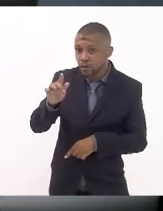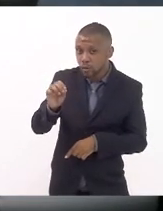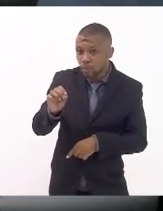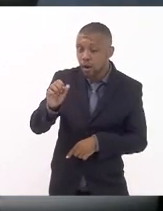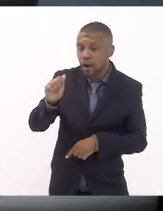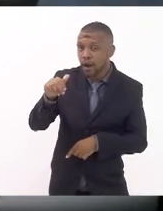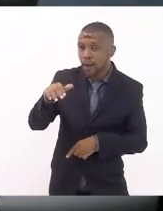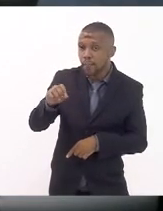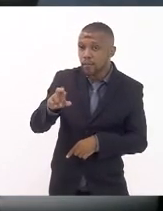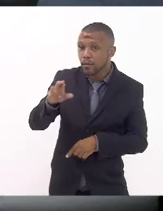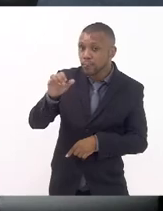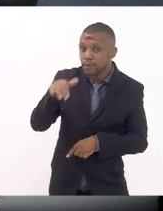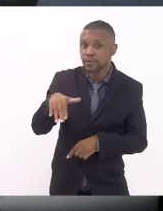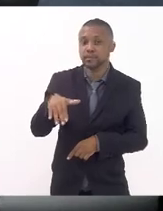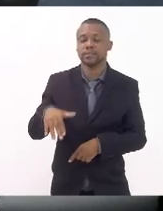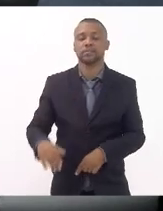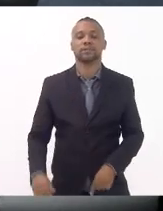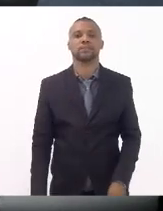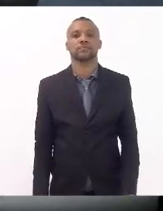Deputado Rodrigo Amorim.